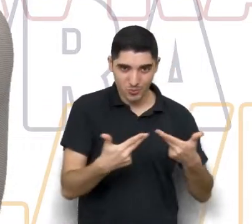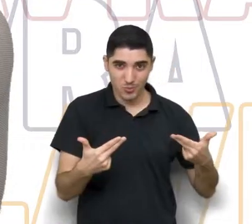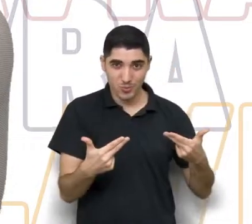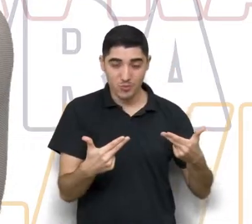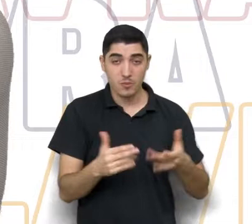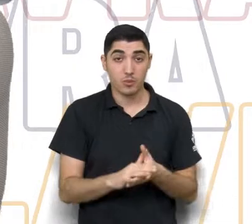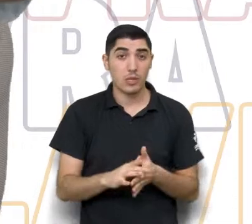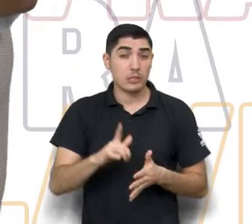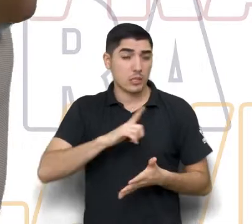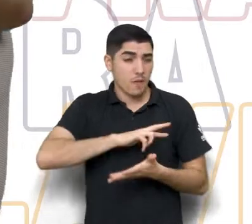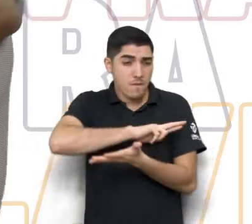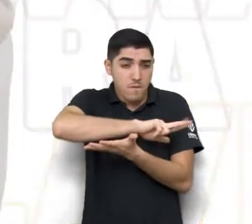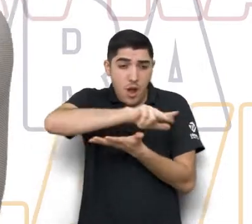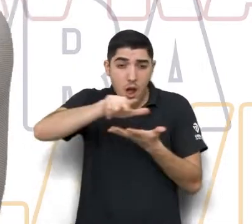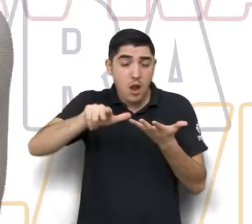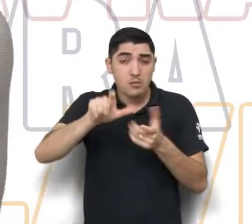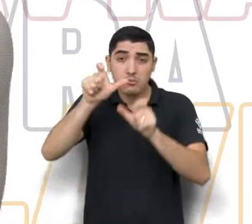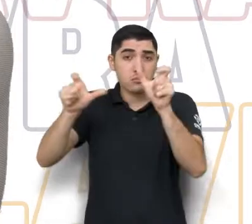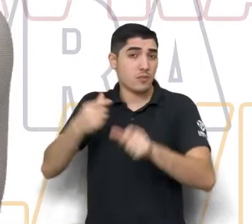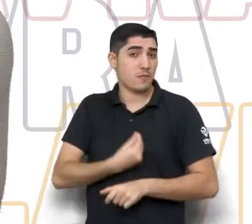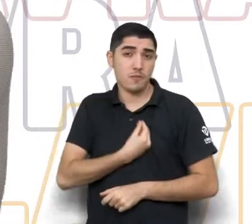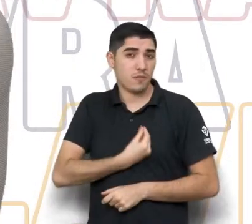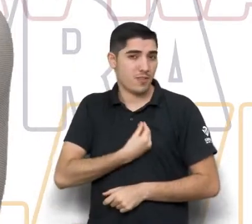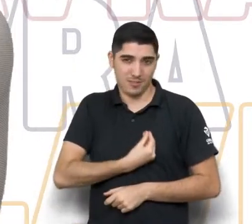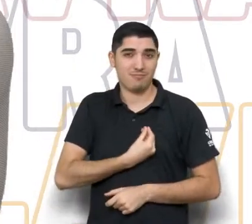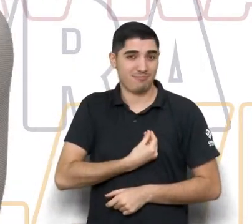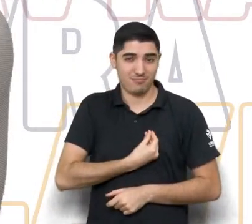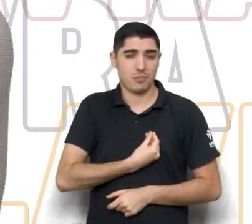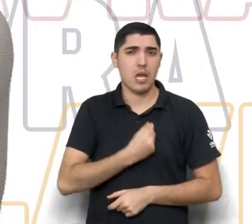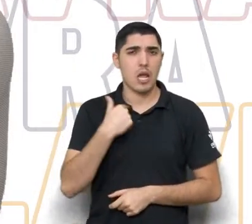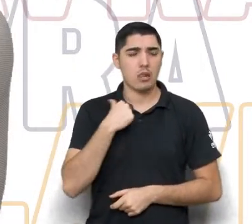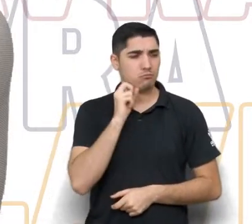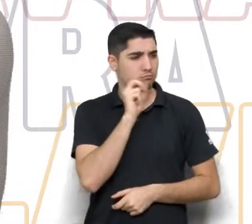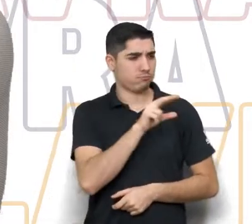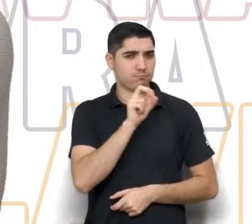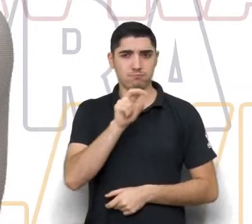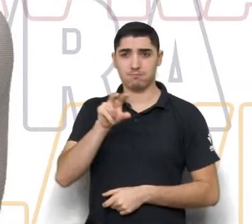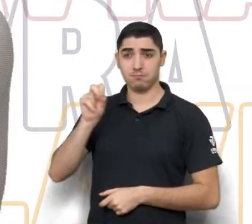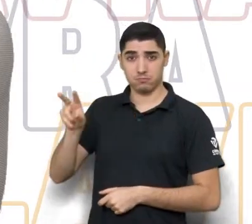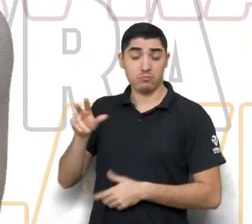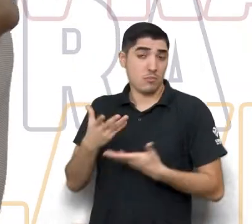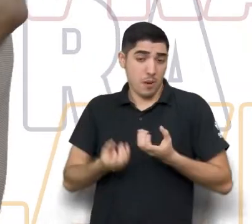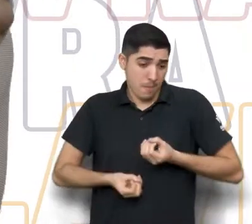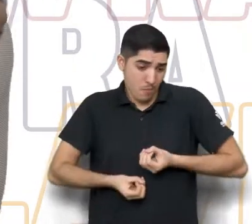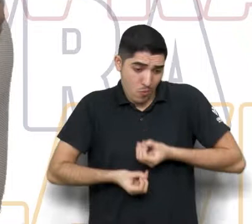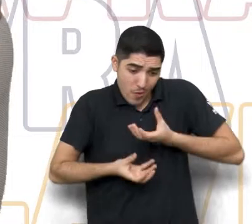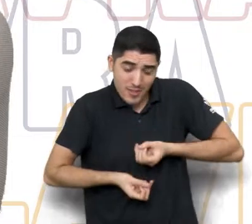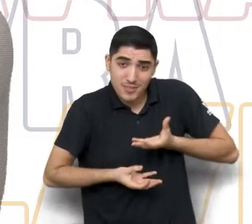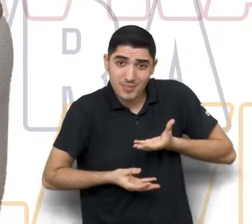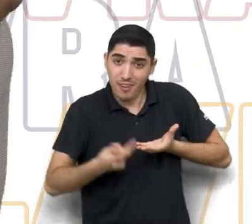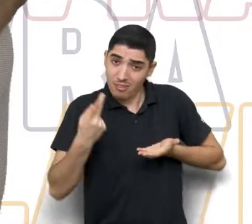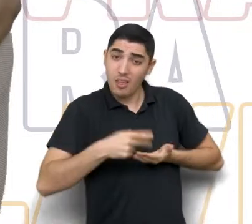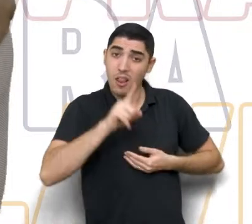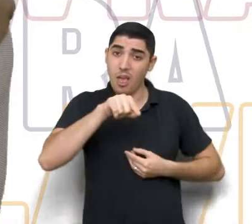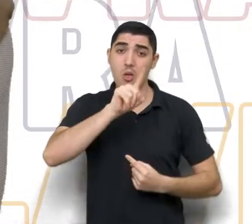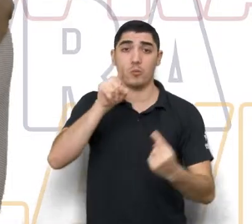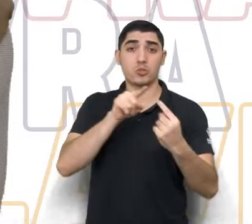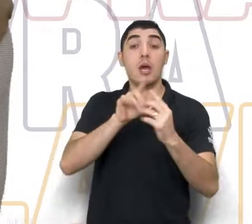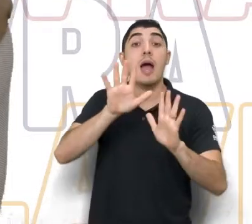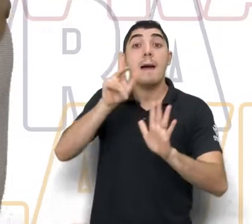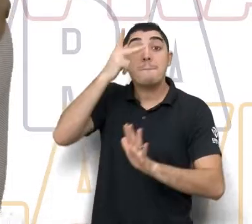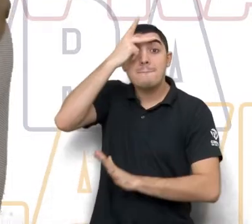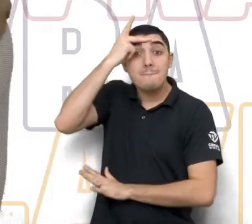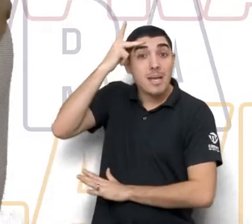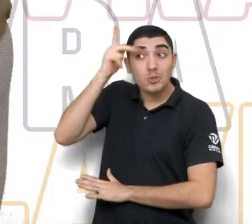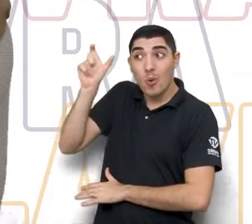diversas esferas de atuação humana, né, eu vejo muito por aí, eu vejo que esse é o papel da poesia. Quanto ao papel do poeta, né,